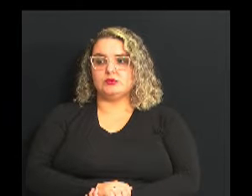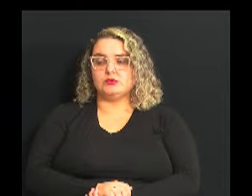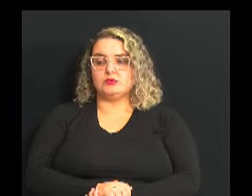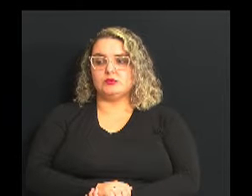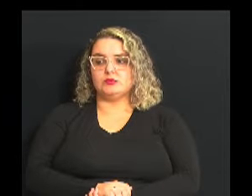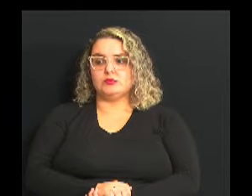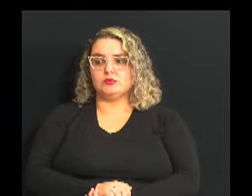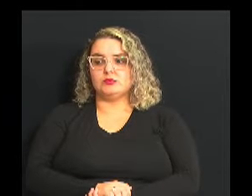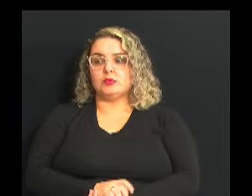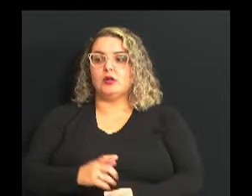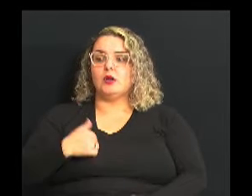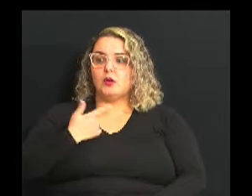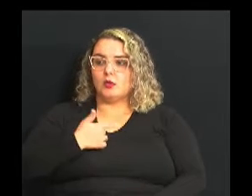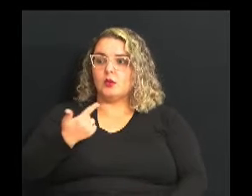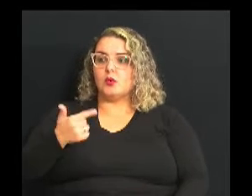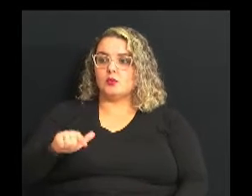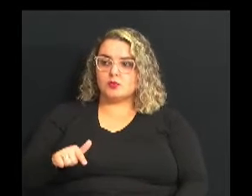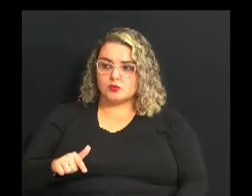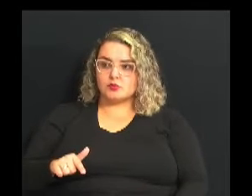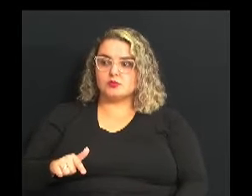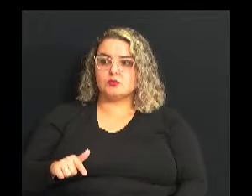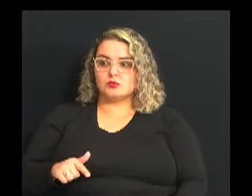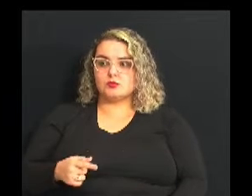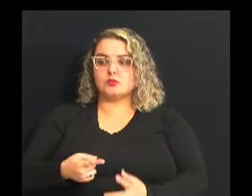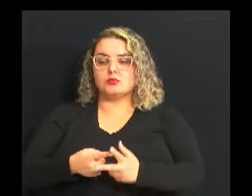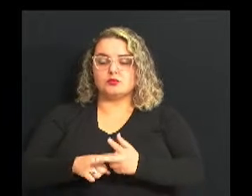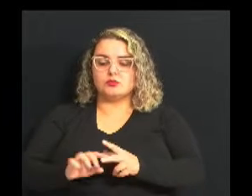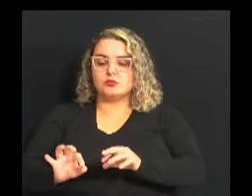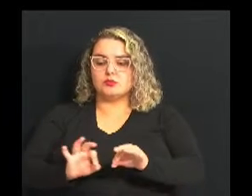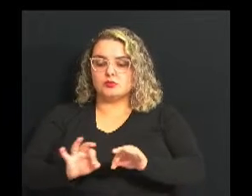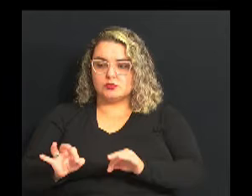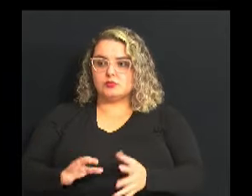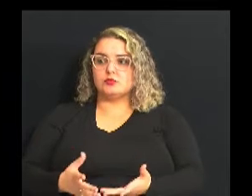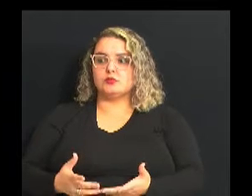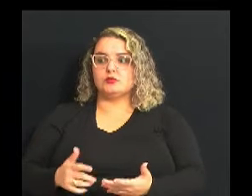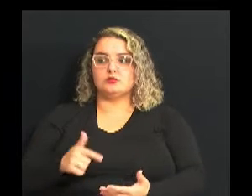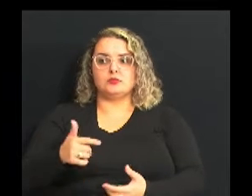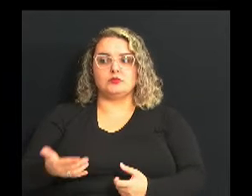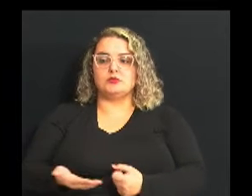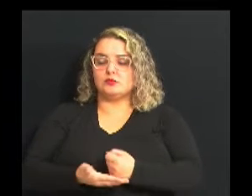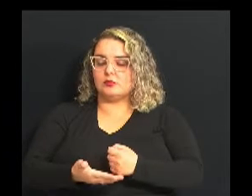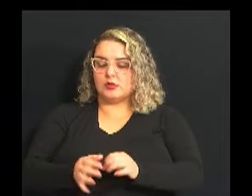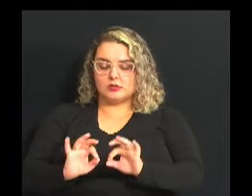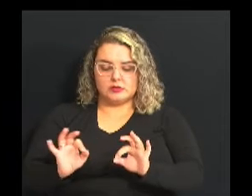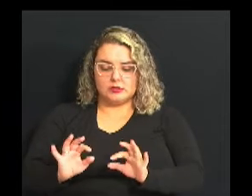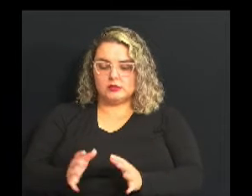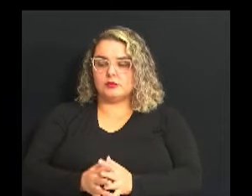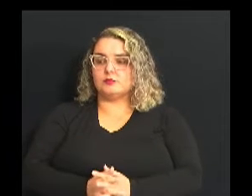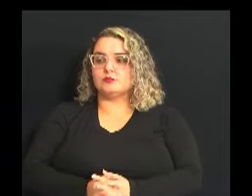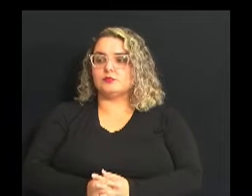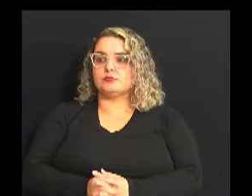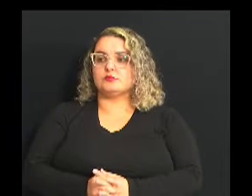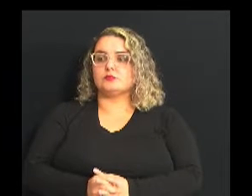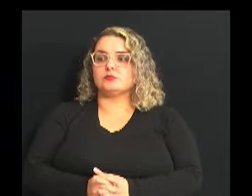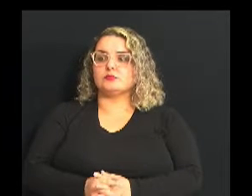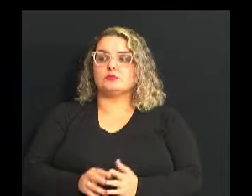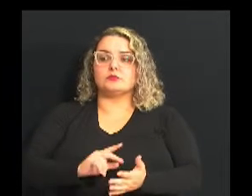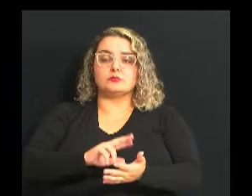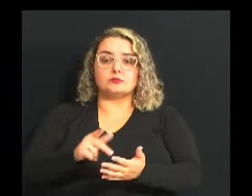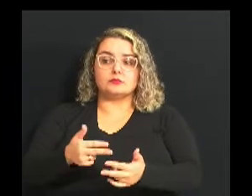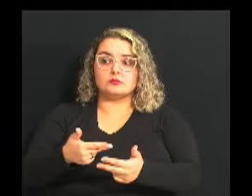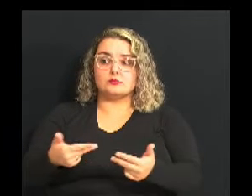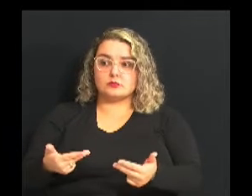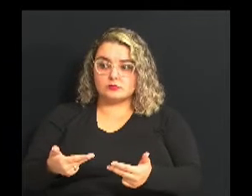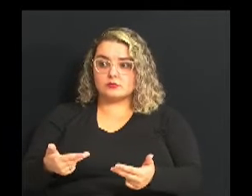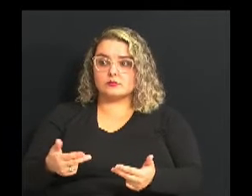Nós mantemos essa ferramenta hoje por conta própria, sem suporte, sem nada. Nós temos muitas implementações dela, né? Nosso